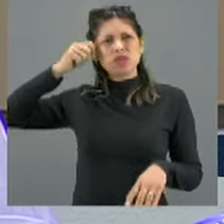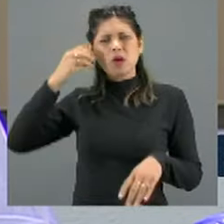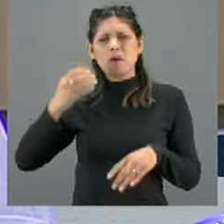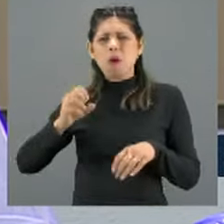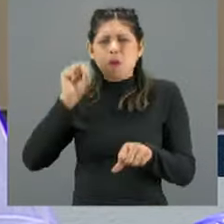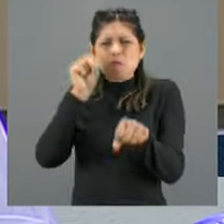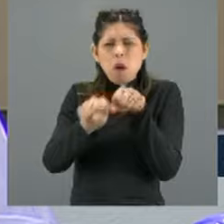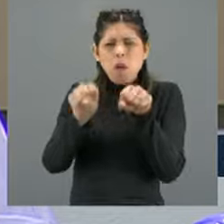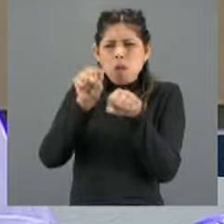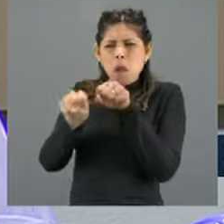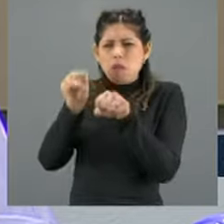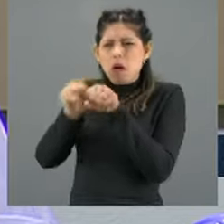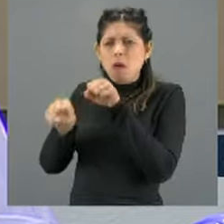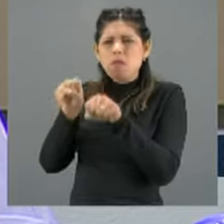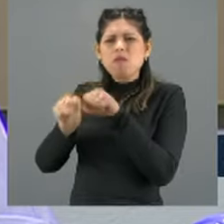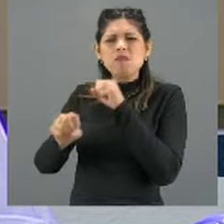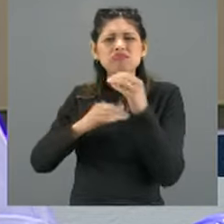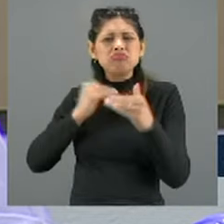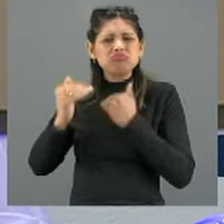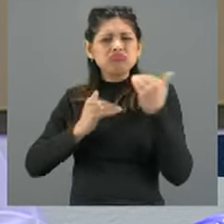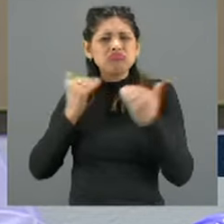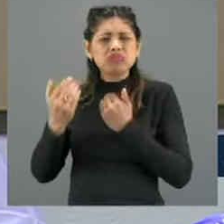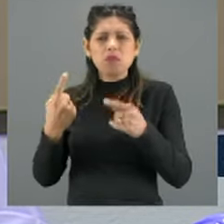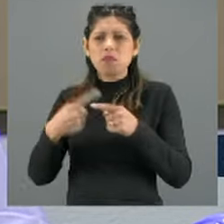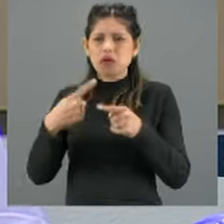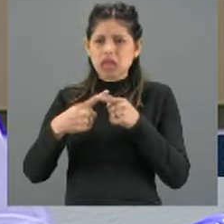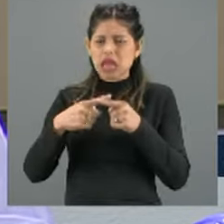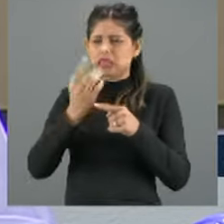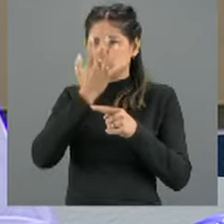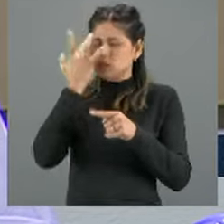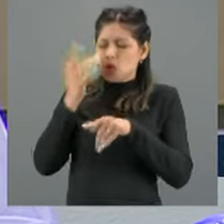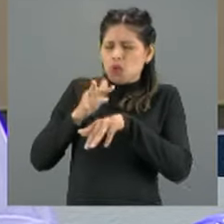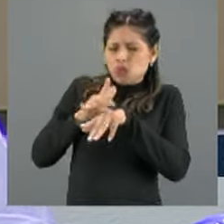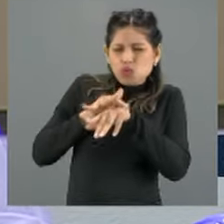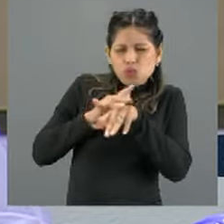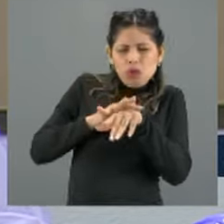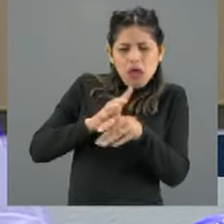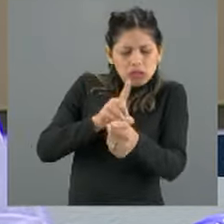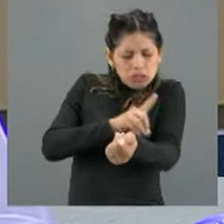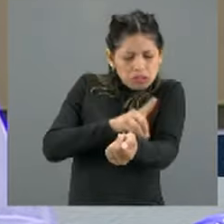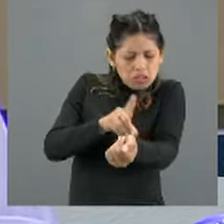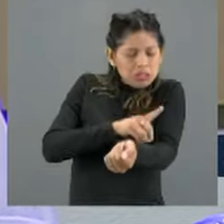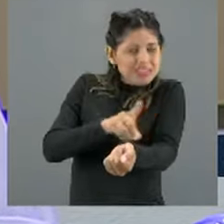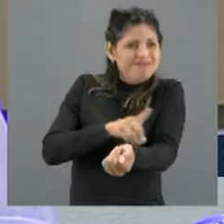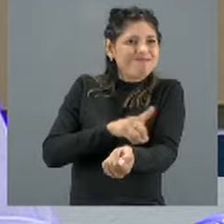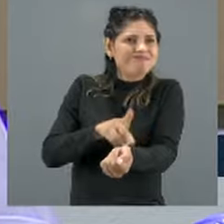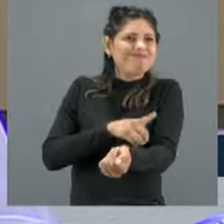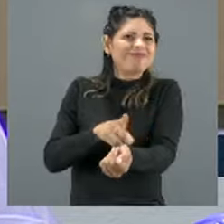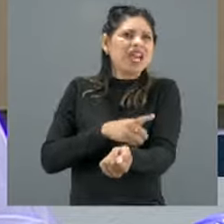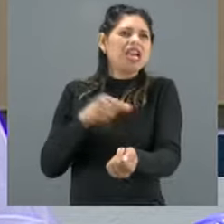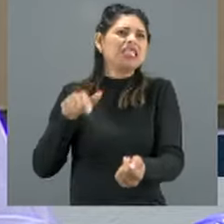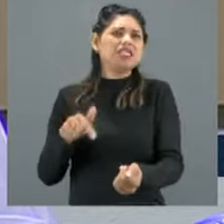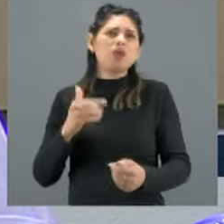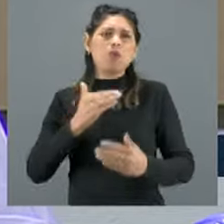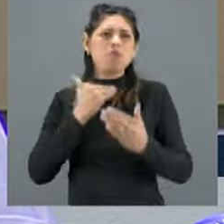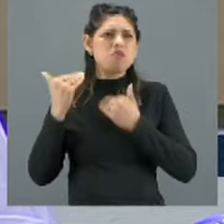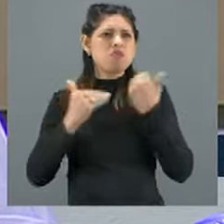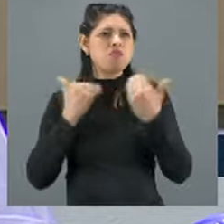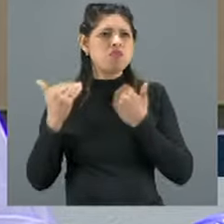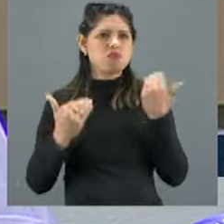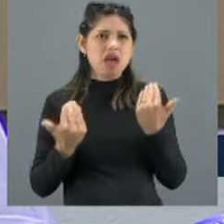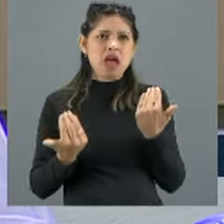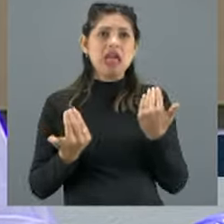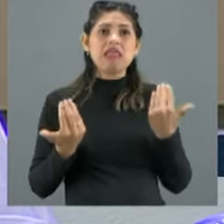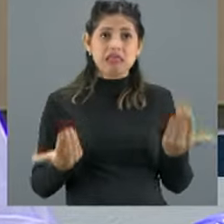Indígena do chavante está acabando. As ONGs vieram para cá e falaram, mandaram